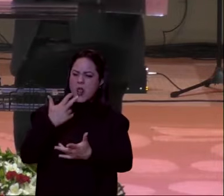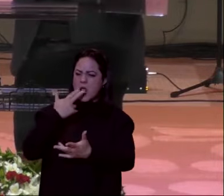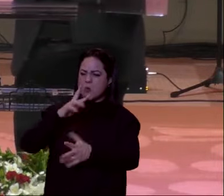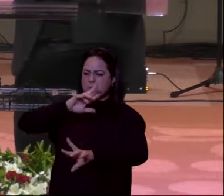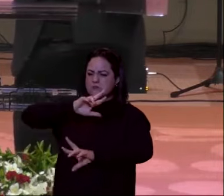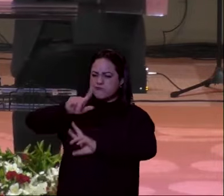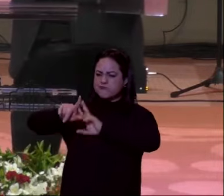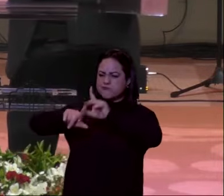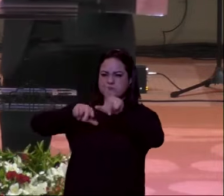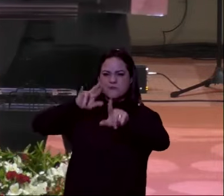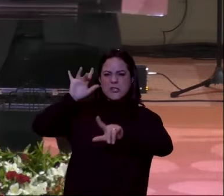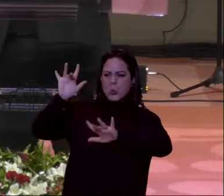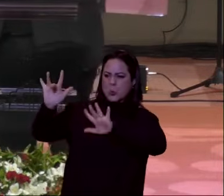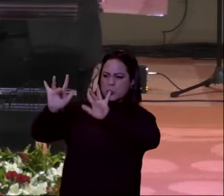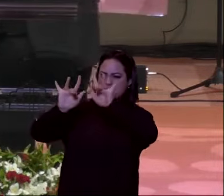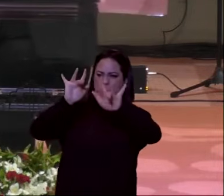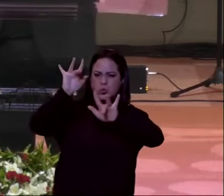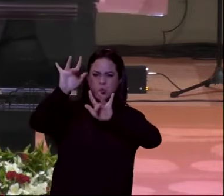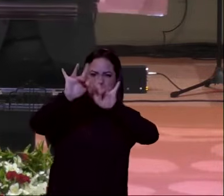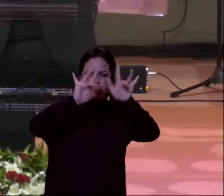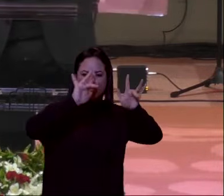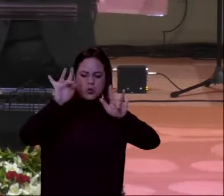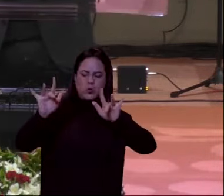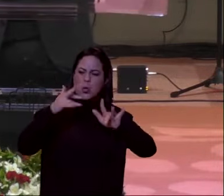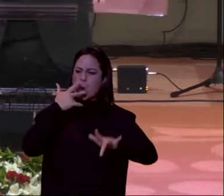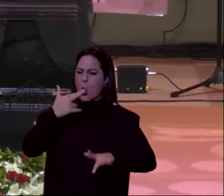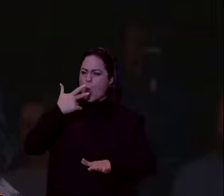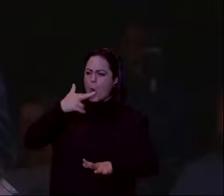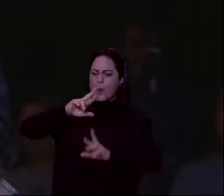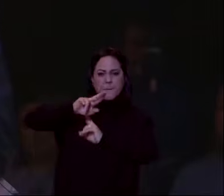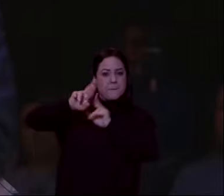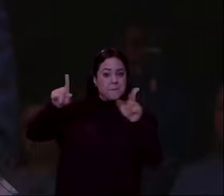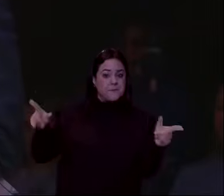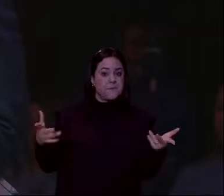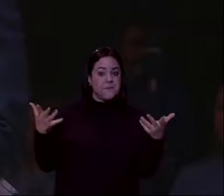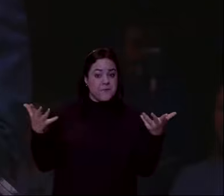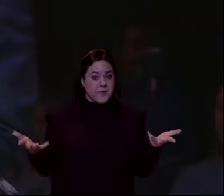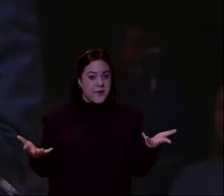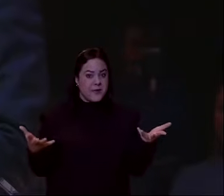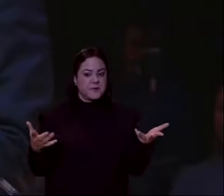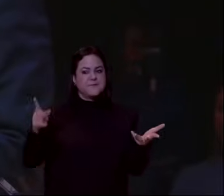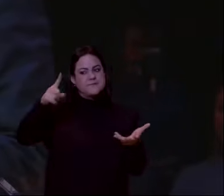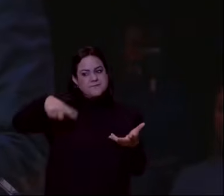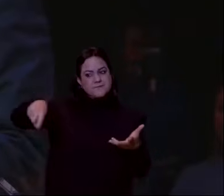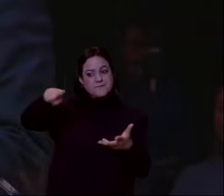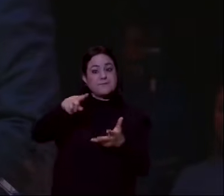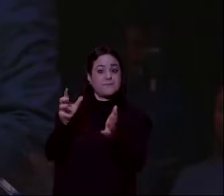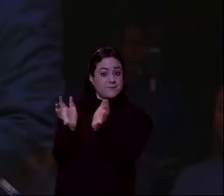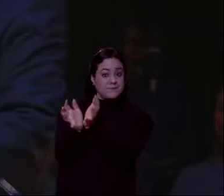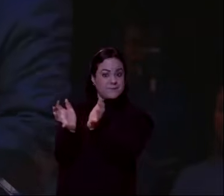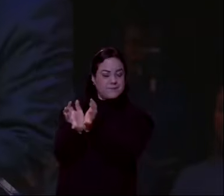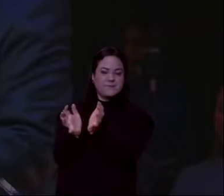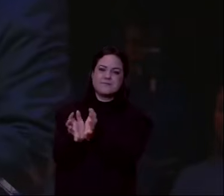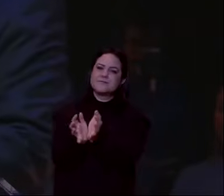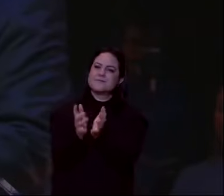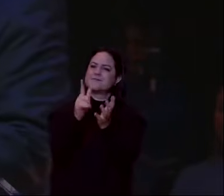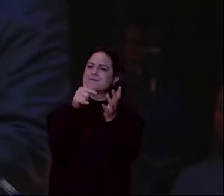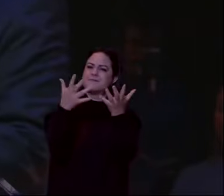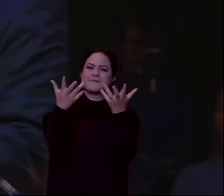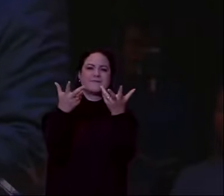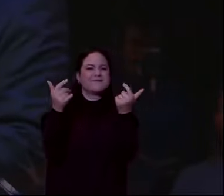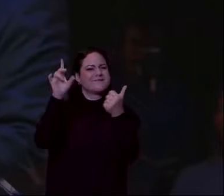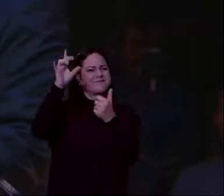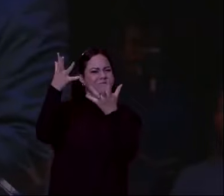cada pessoa foi tocada por uma dessas línguas. Era uma visão coletiva. Eu acho tremendo,